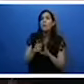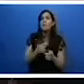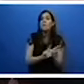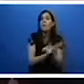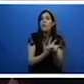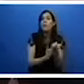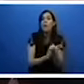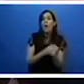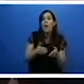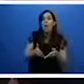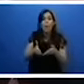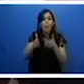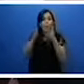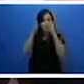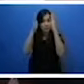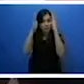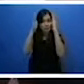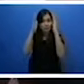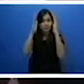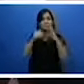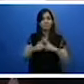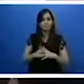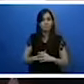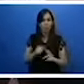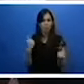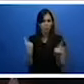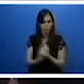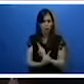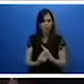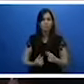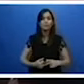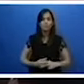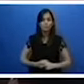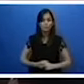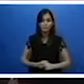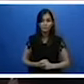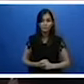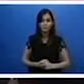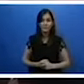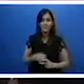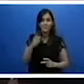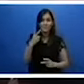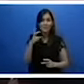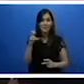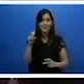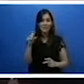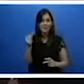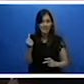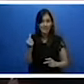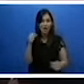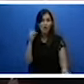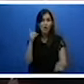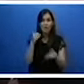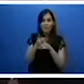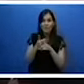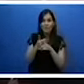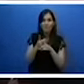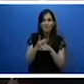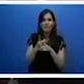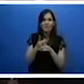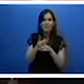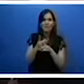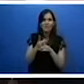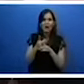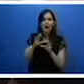na coluna, tá vendo? Vou procurar o 56. Encontrei. Agora eu vou procurar o fator. Venho na